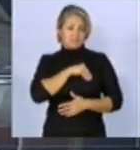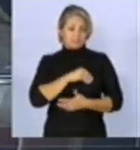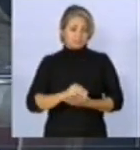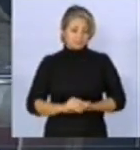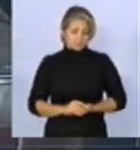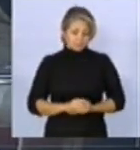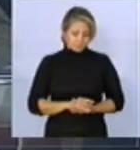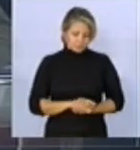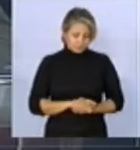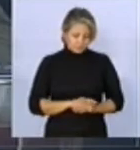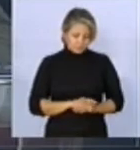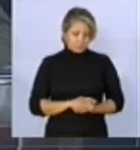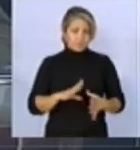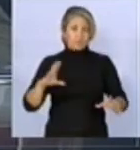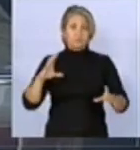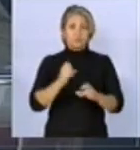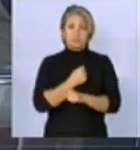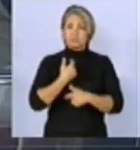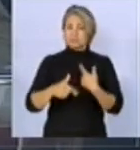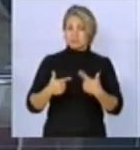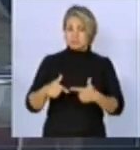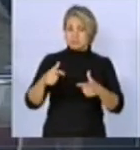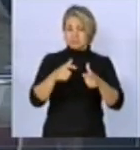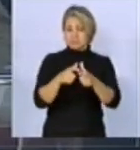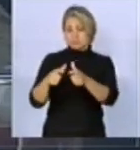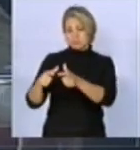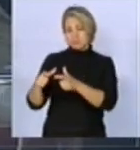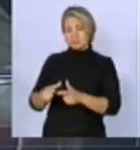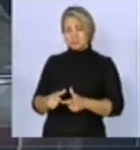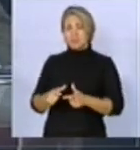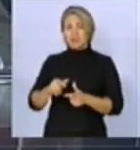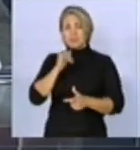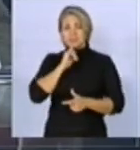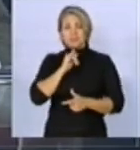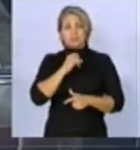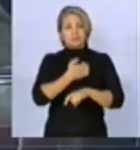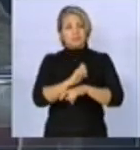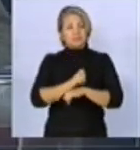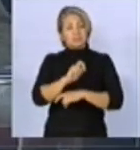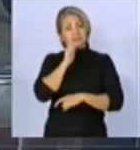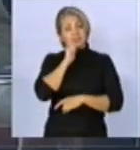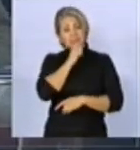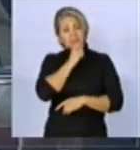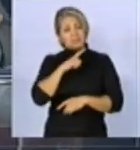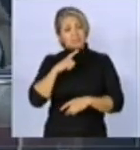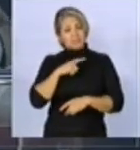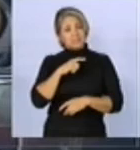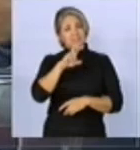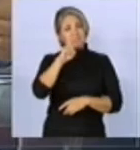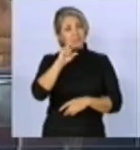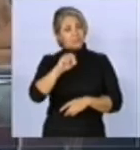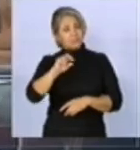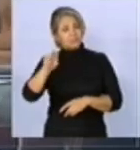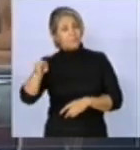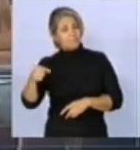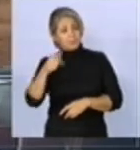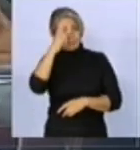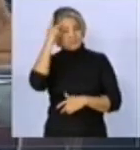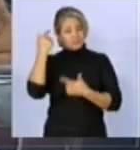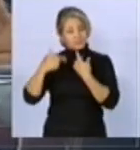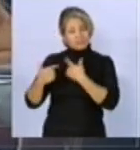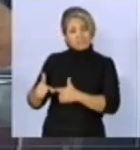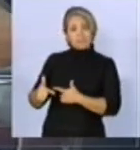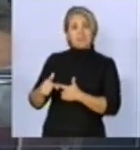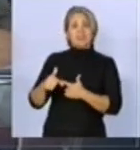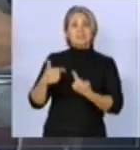é esse aí o total de emprego de setor lá em Alagoas nós temos mais ou menos 50 mil trabalhadores são surfistas trabalham sete